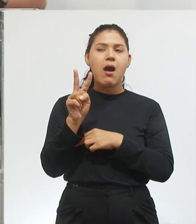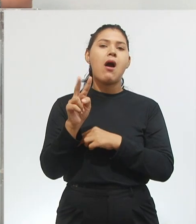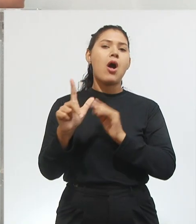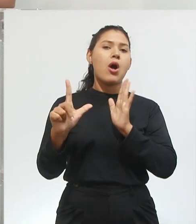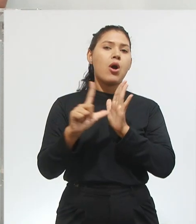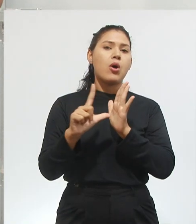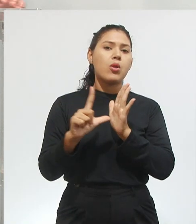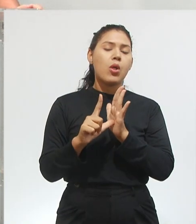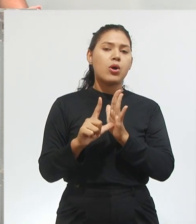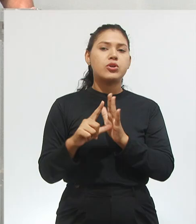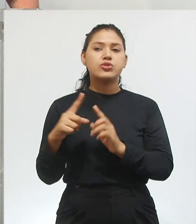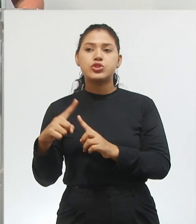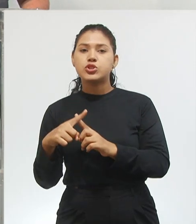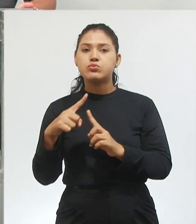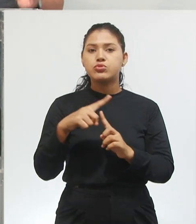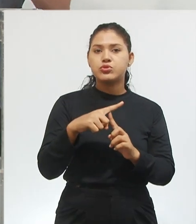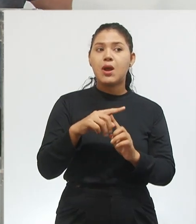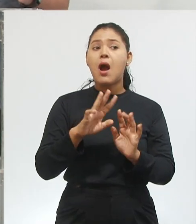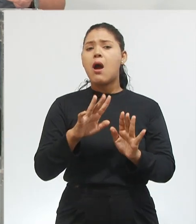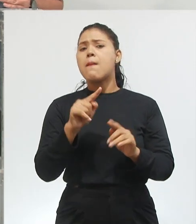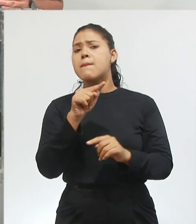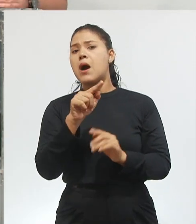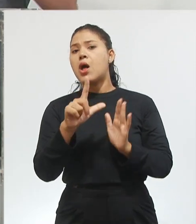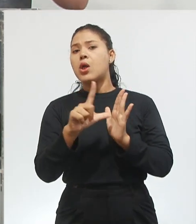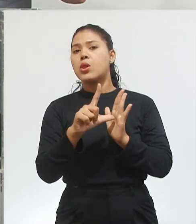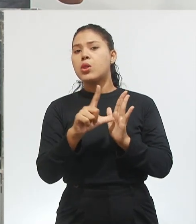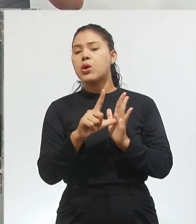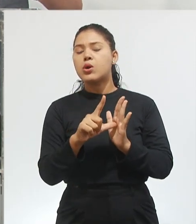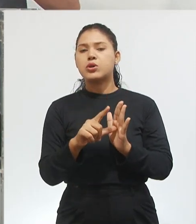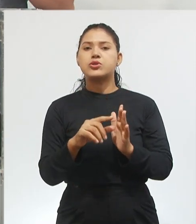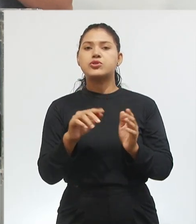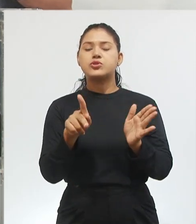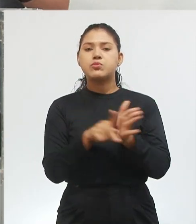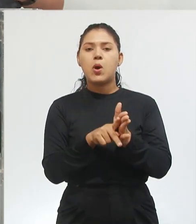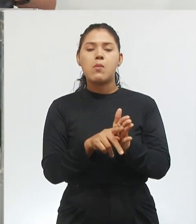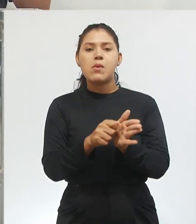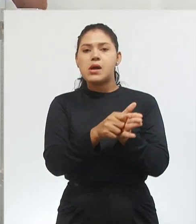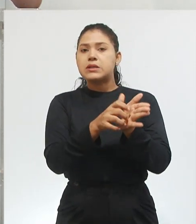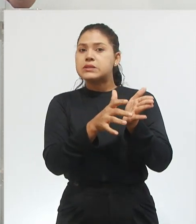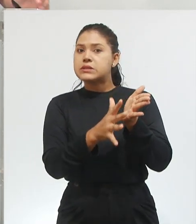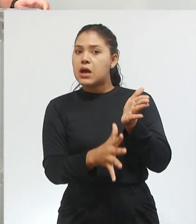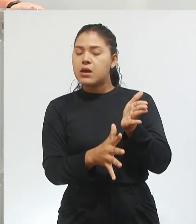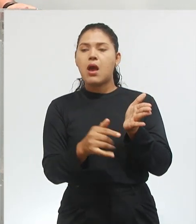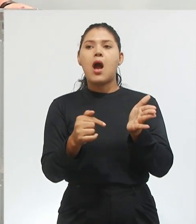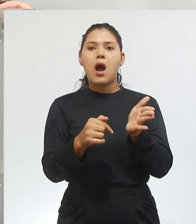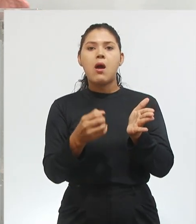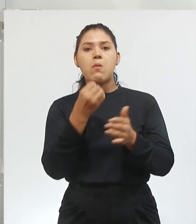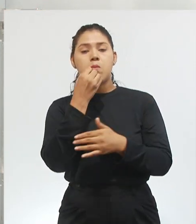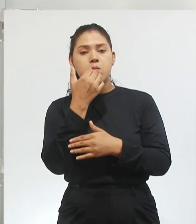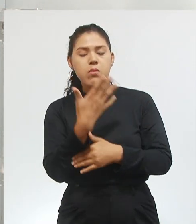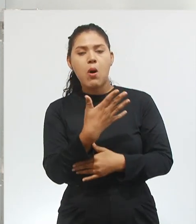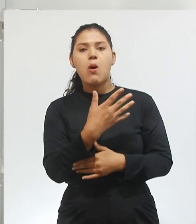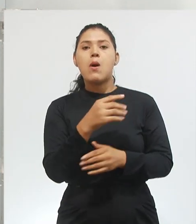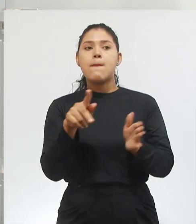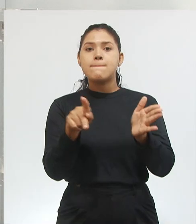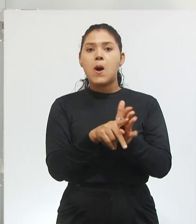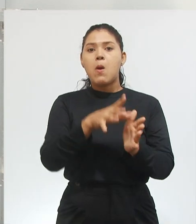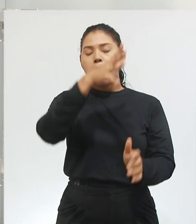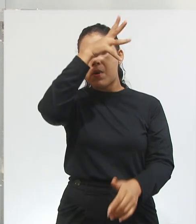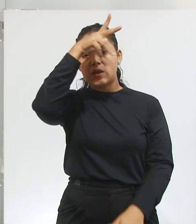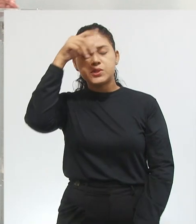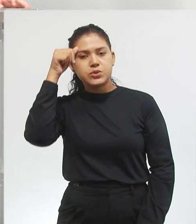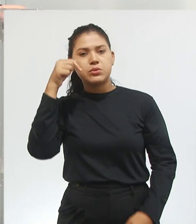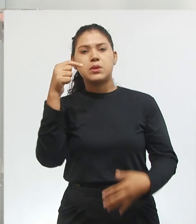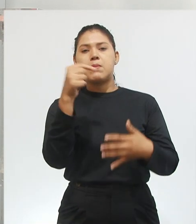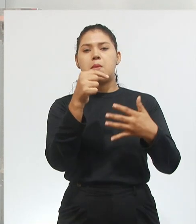shampoo tal tem um shampoo isso ah mas na Natura tem um shampoo assim feito do Açaí que é extraído em tal local da Amazônia e olha